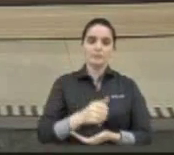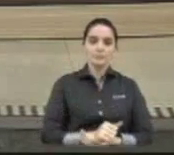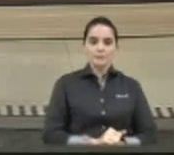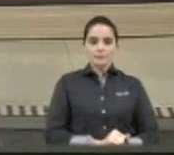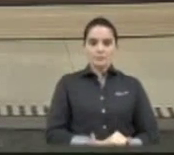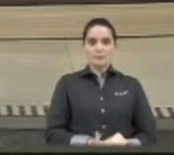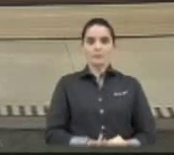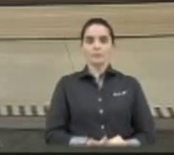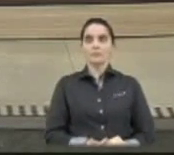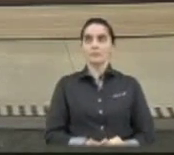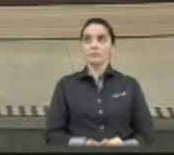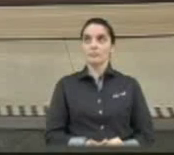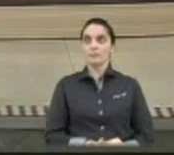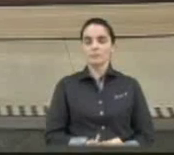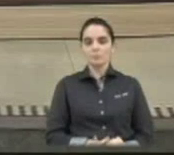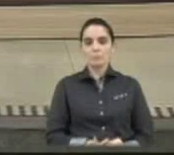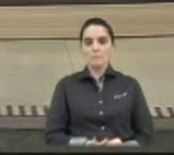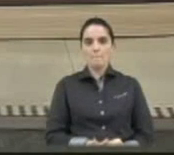161/2015. Agora,